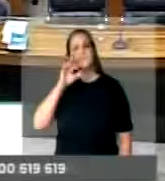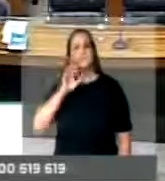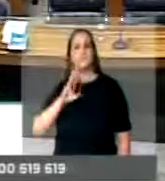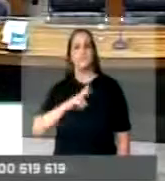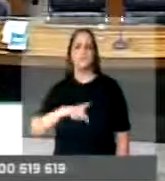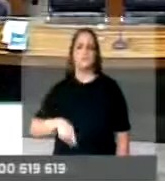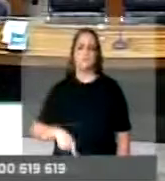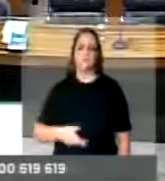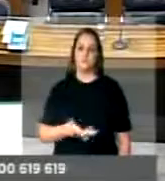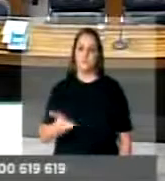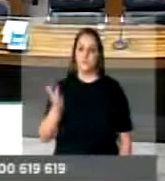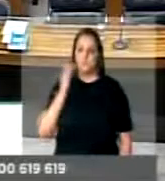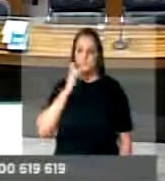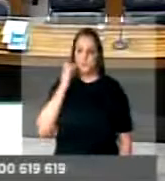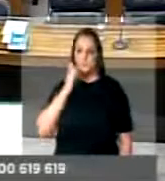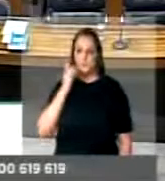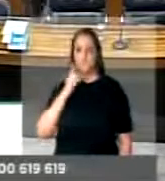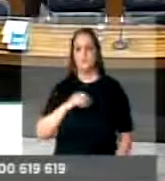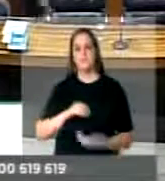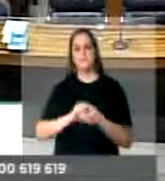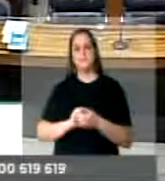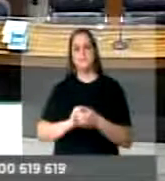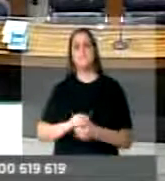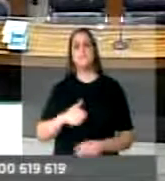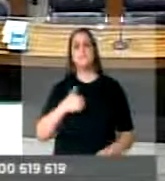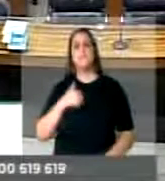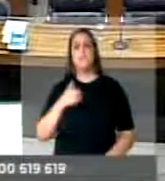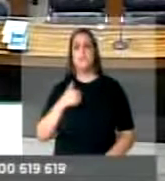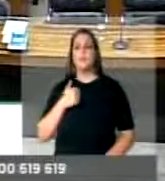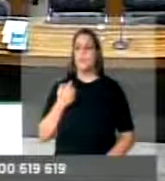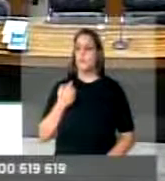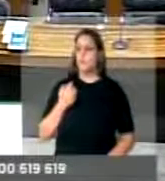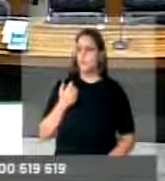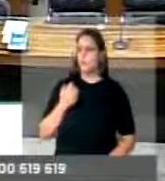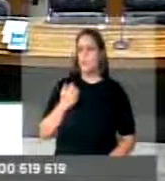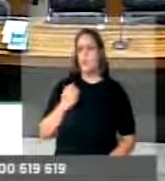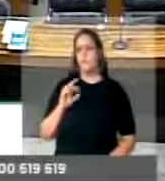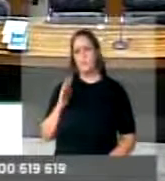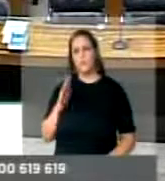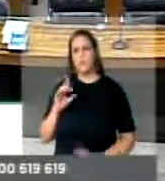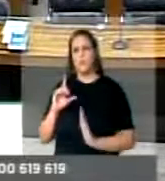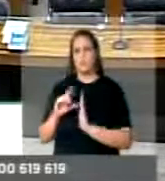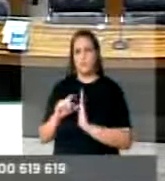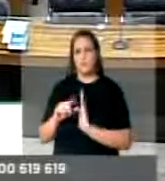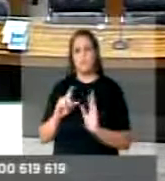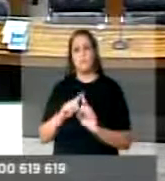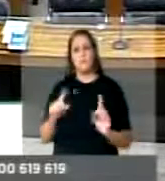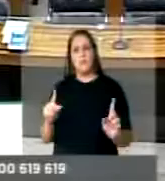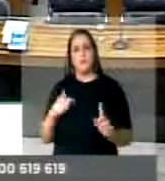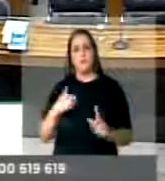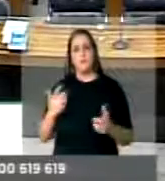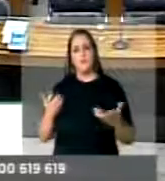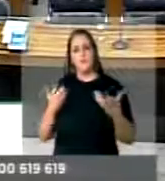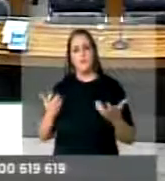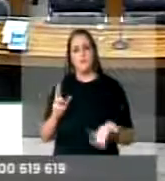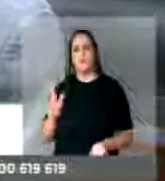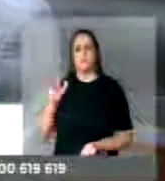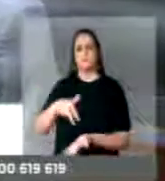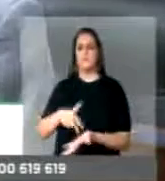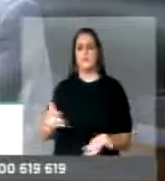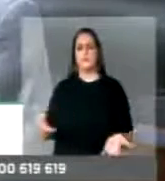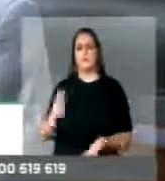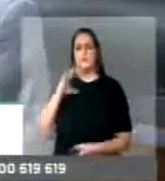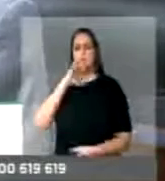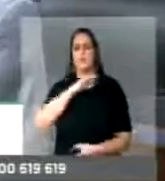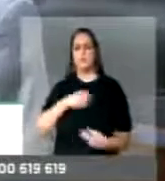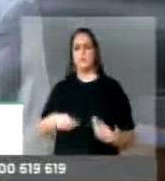e senhores deputados, apenas um pouco, apesar de um pouco atrasado, mas gostaria nessa oportunidade aqui de dar como